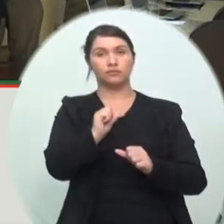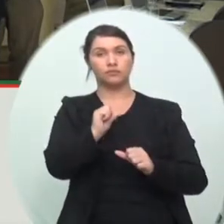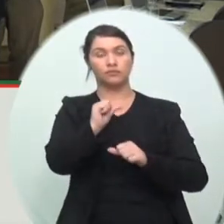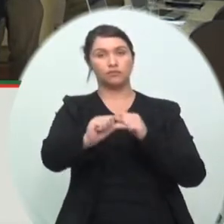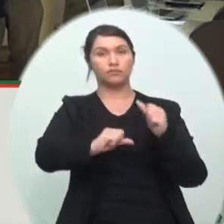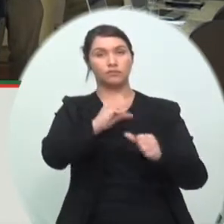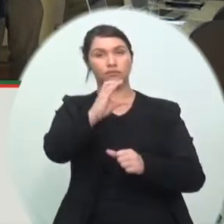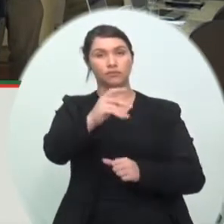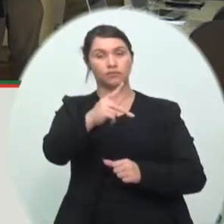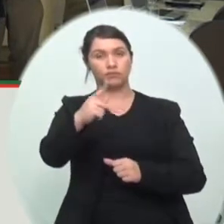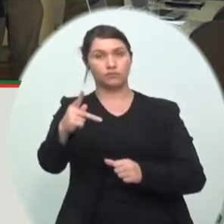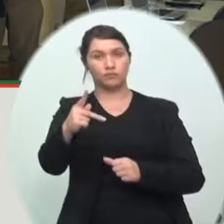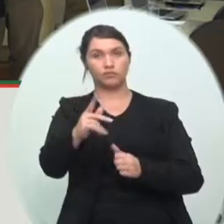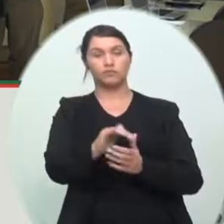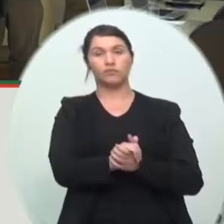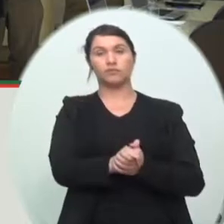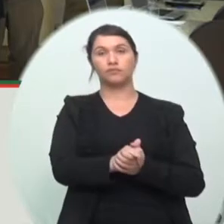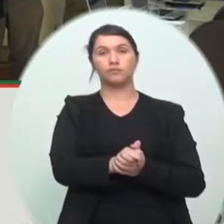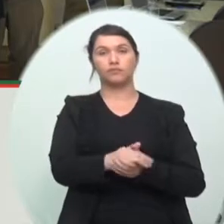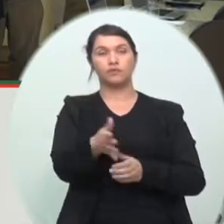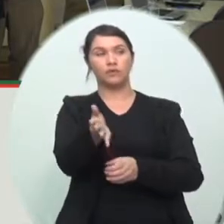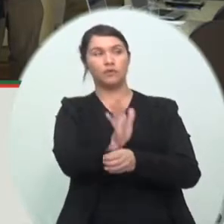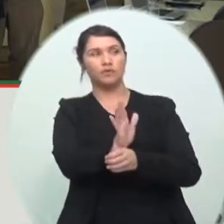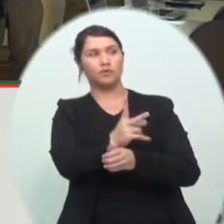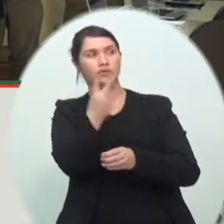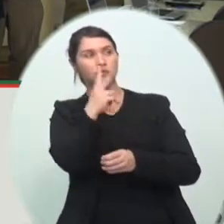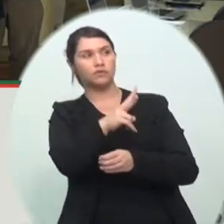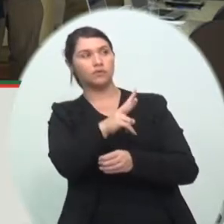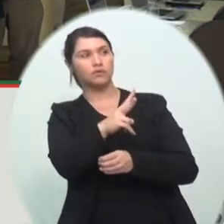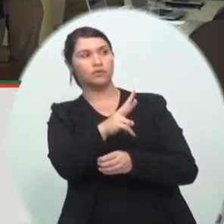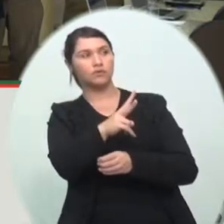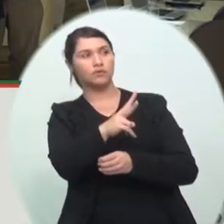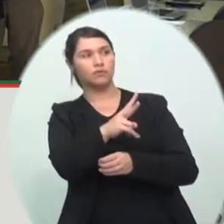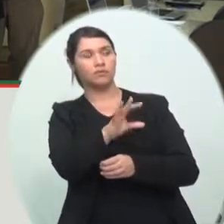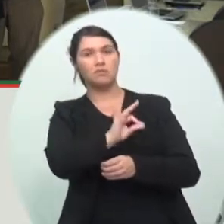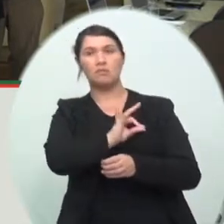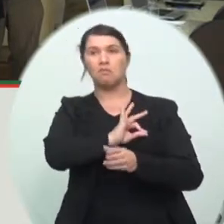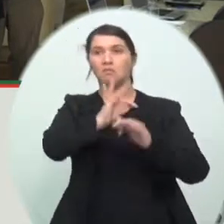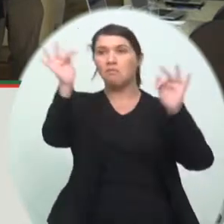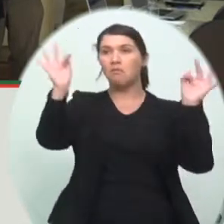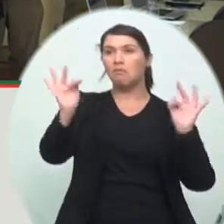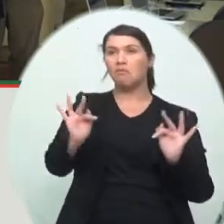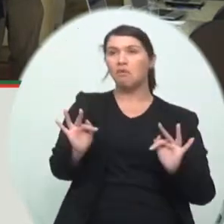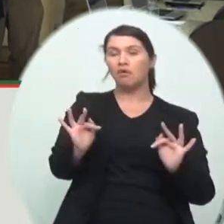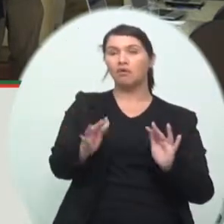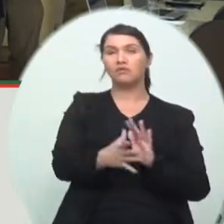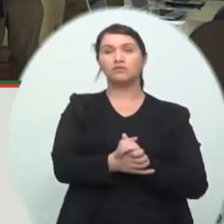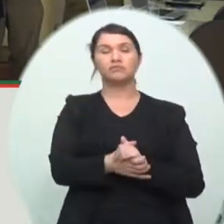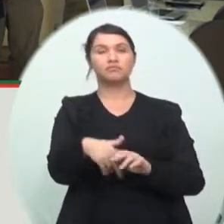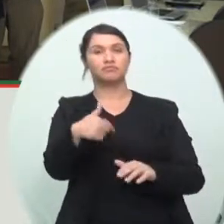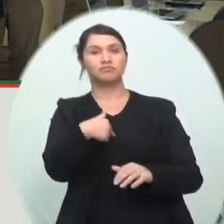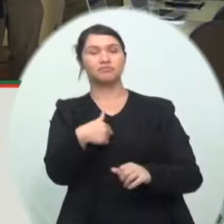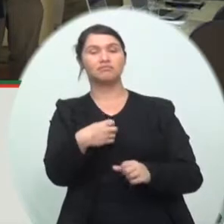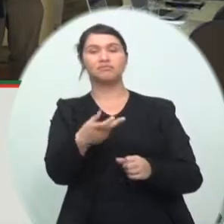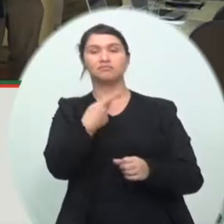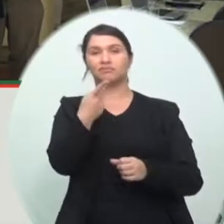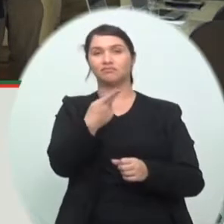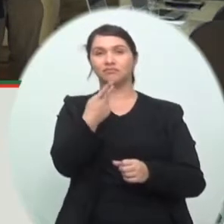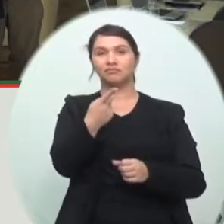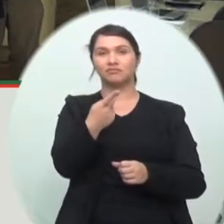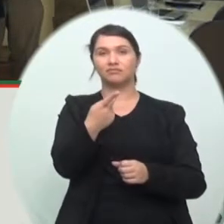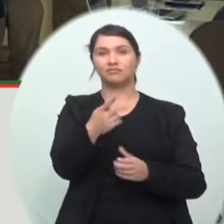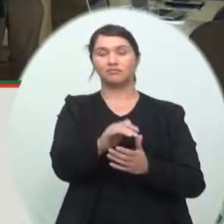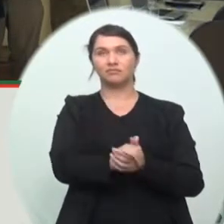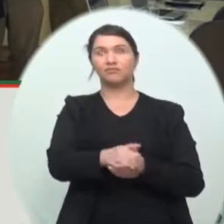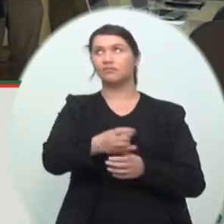um vídeo deles todos contentes, fazendo manobras aqui no Morro da TV. Eu disse, pelo amor de